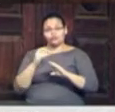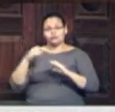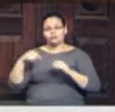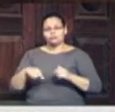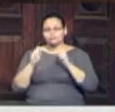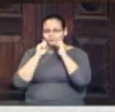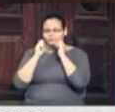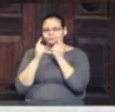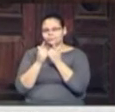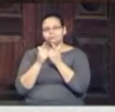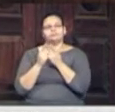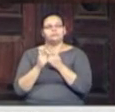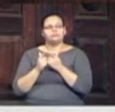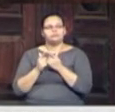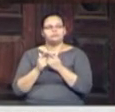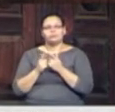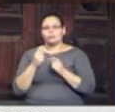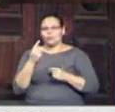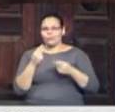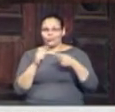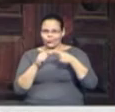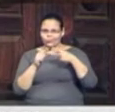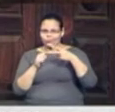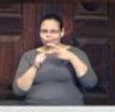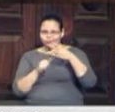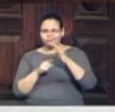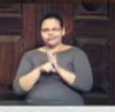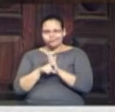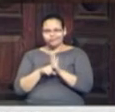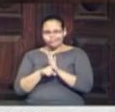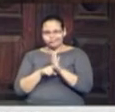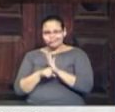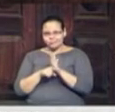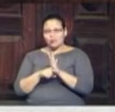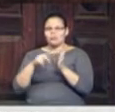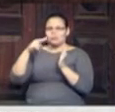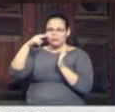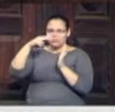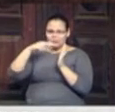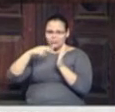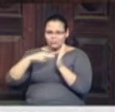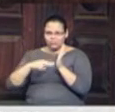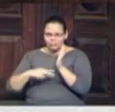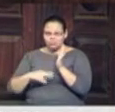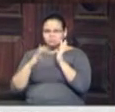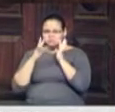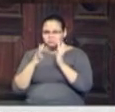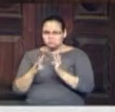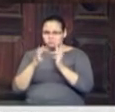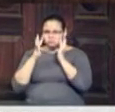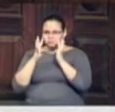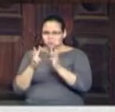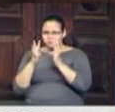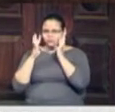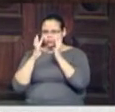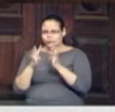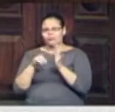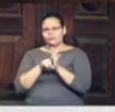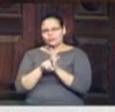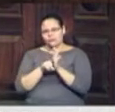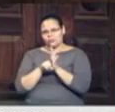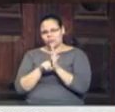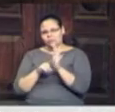casa, um a um, com uma leitura atenta para exame